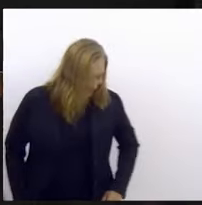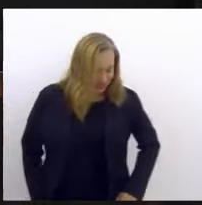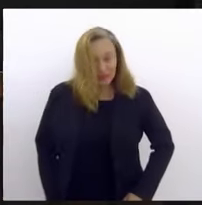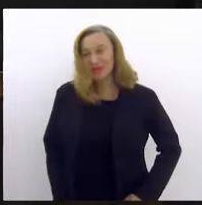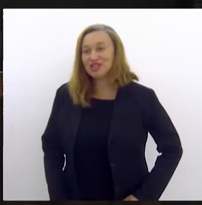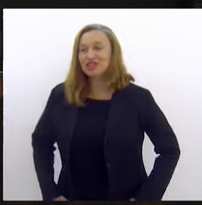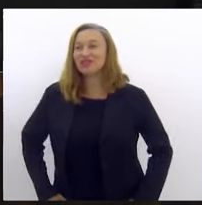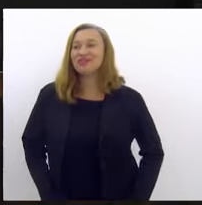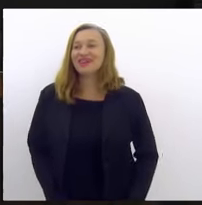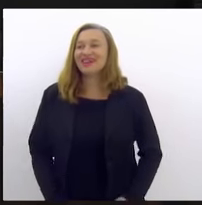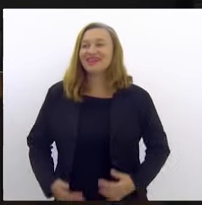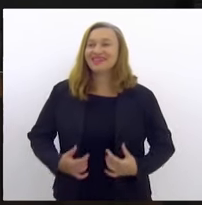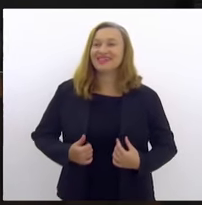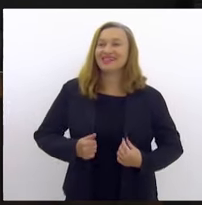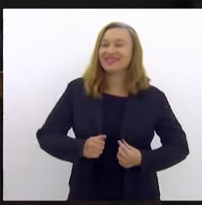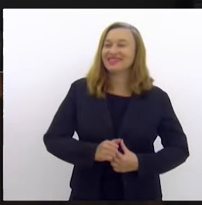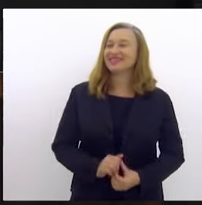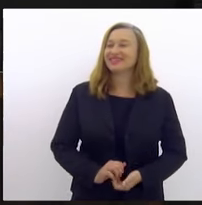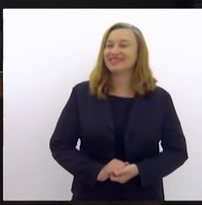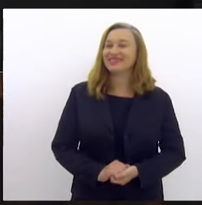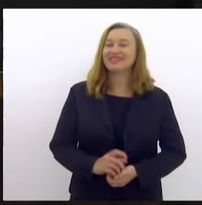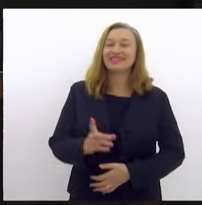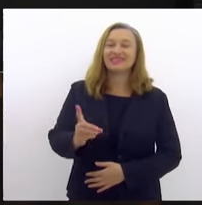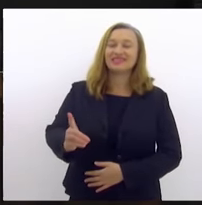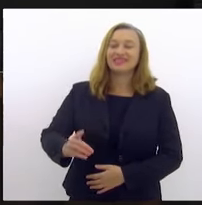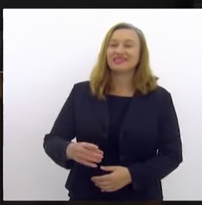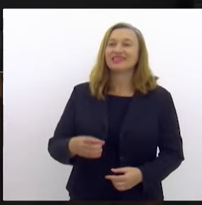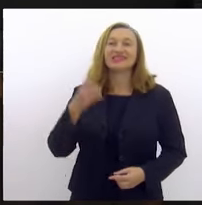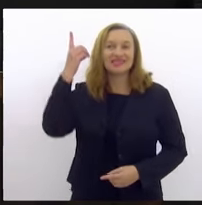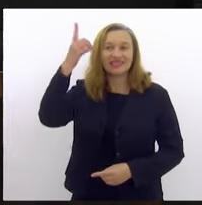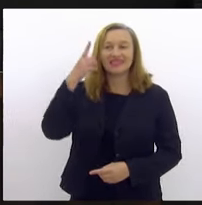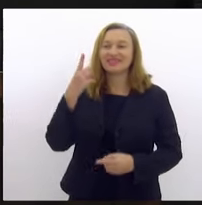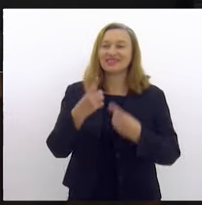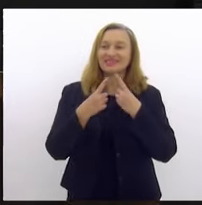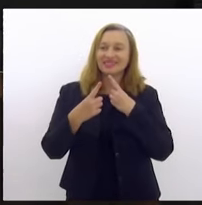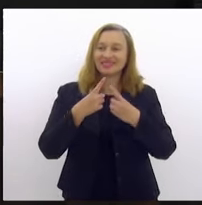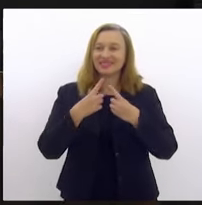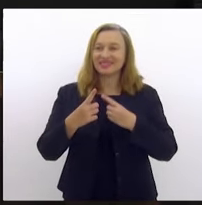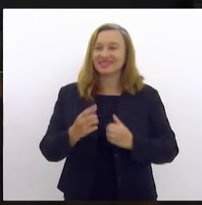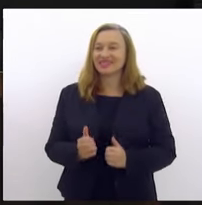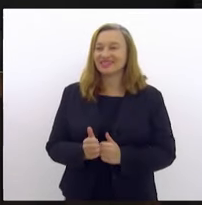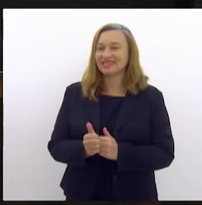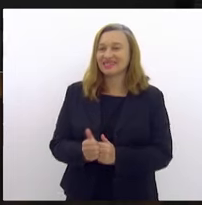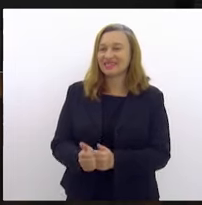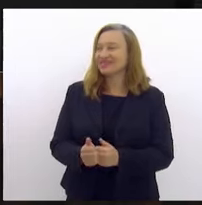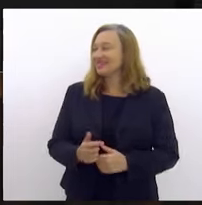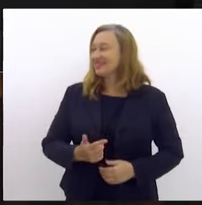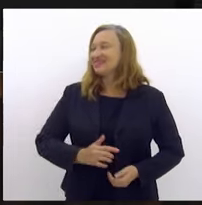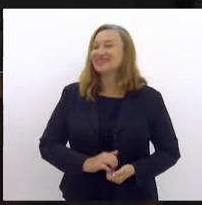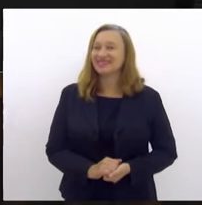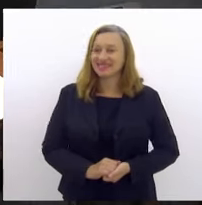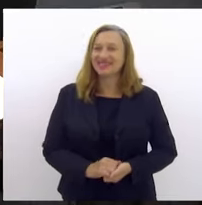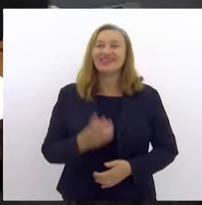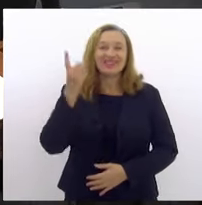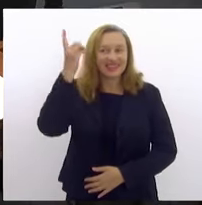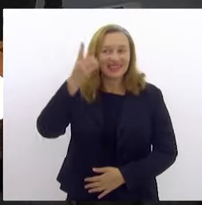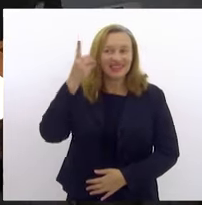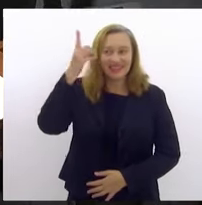Deputado, pode ser depois? O deputado estava inscrito para discussão, deputado Alan. Em seguida eu passo para Vossa Excelência. Deputado Luiz